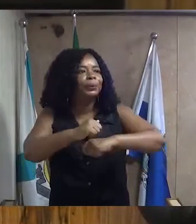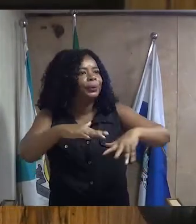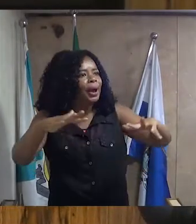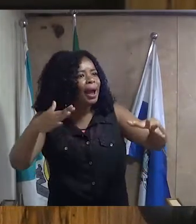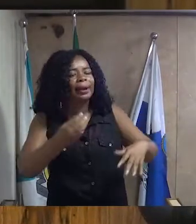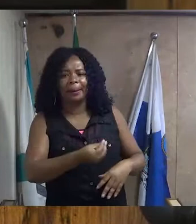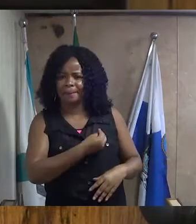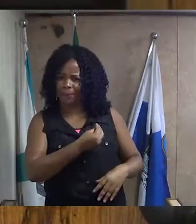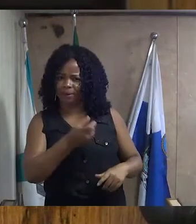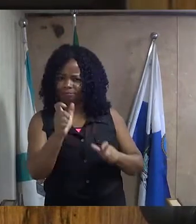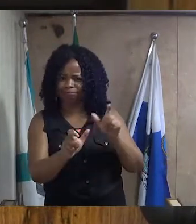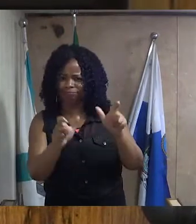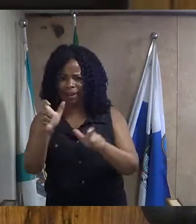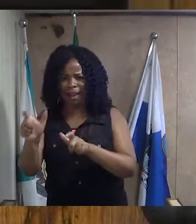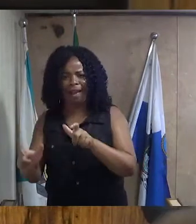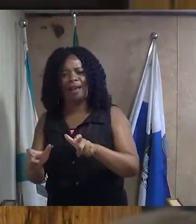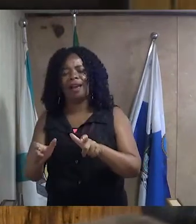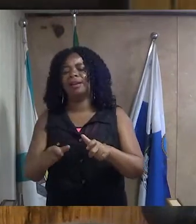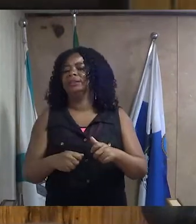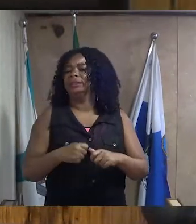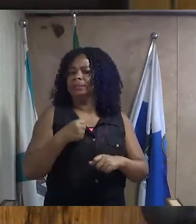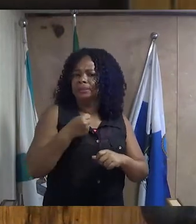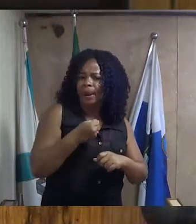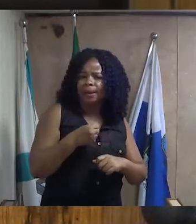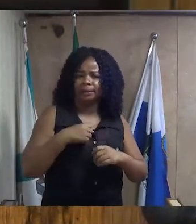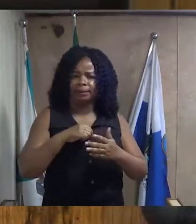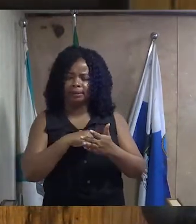à imprensa local, escrita.